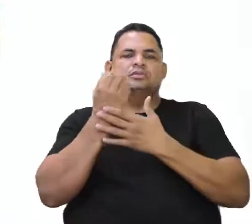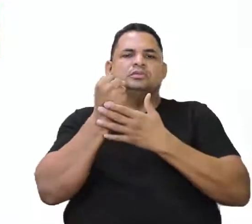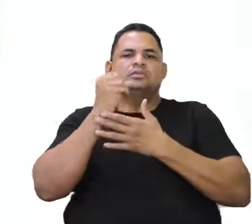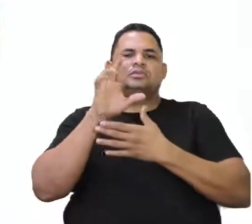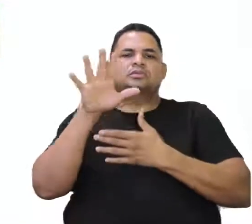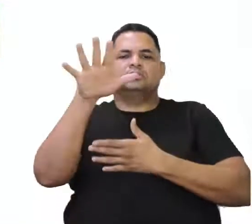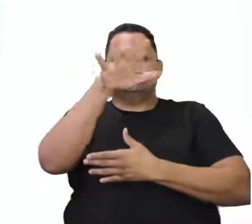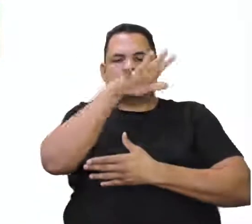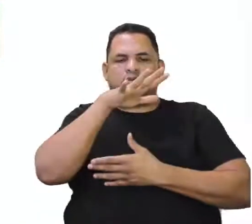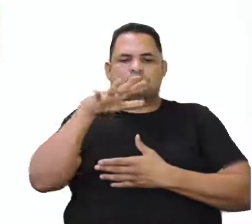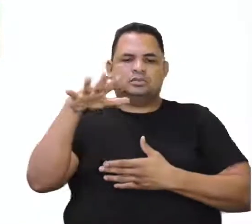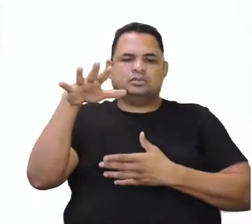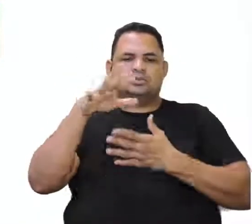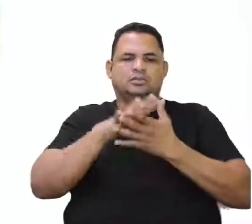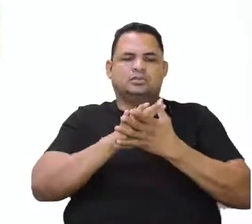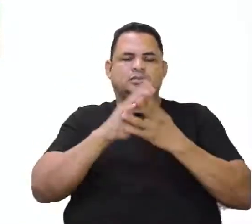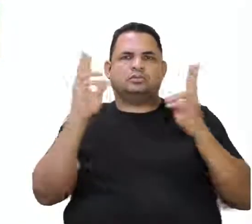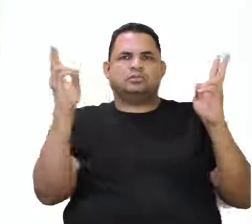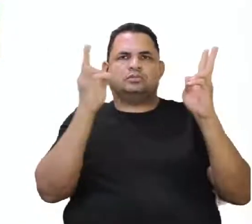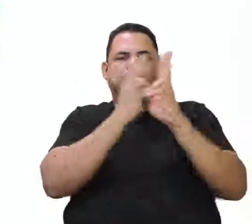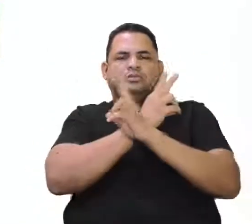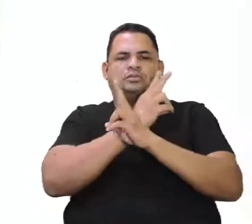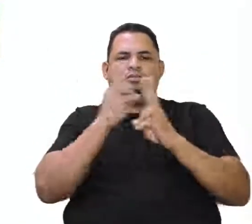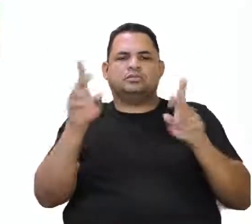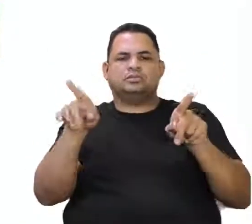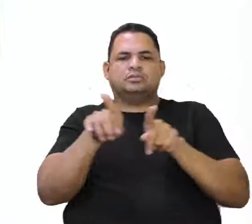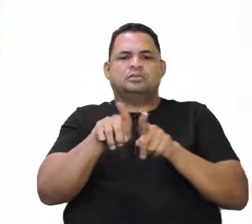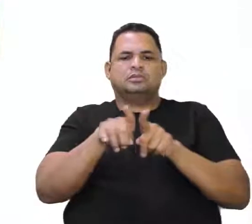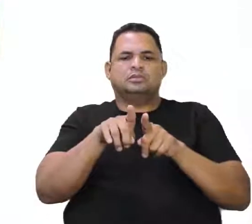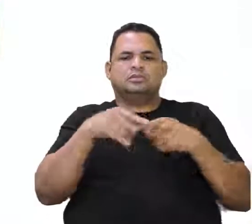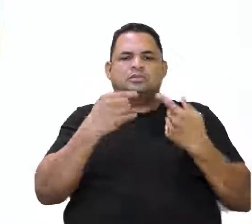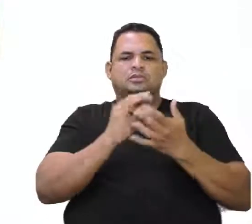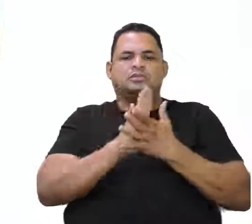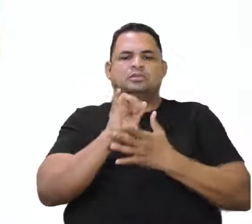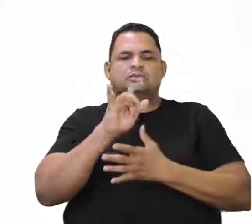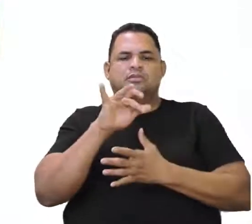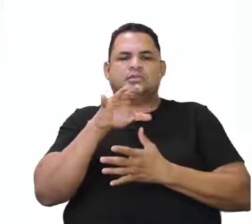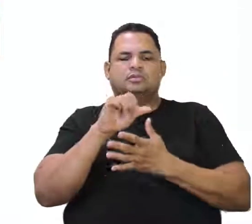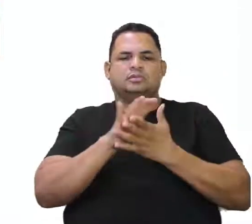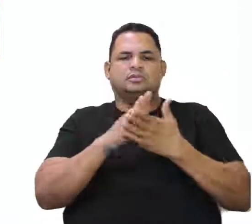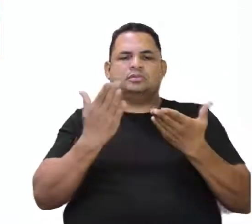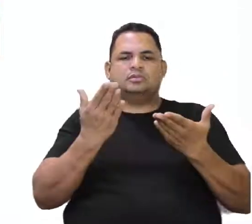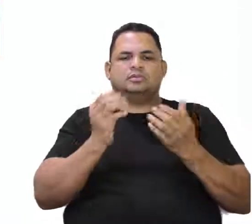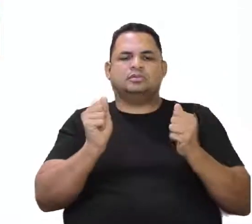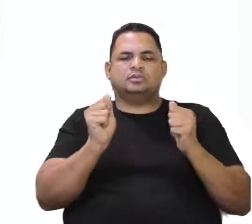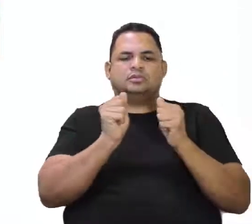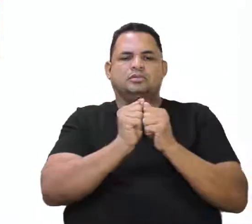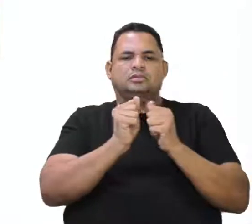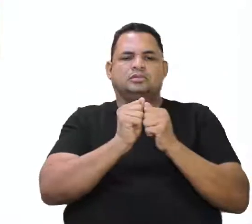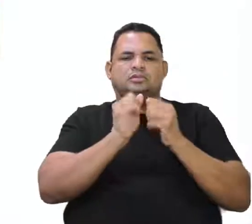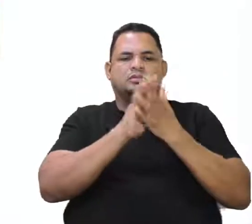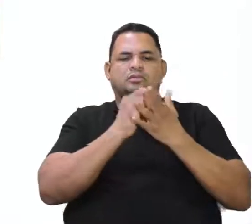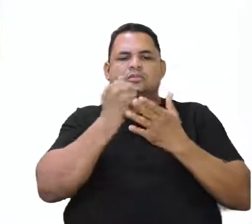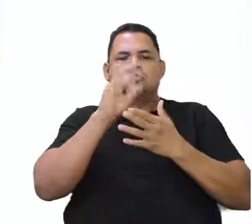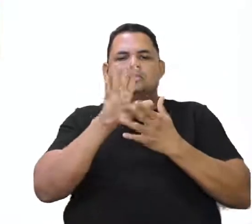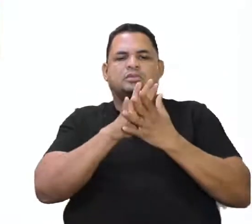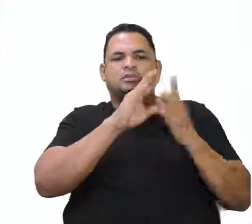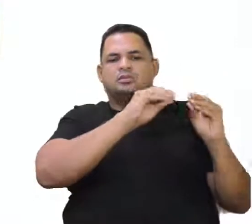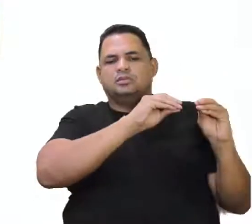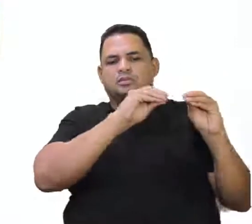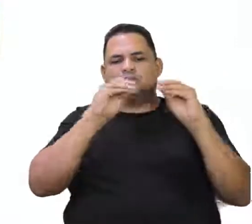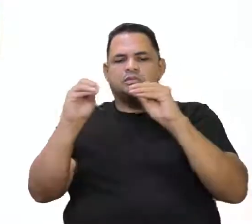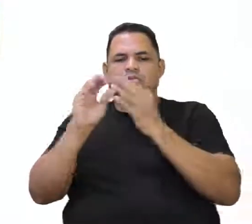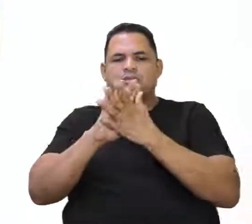E essa atmosfera, através do vento, que também é o elemento abiótico, vai aí, juntamente com a massa de ar,